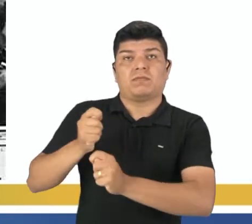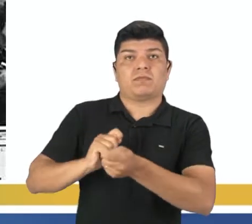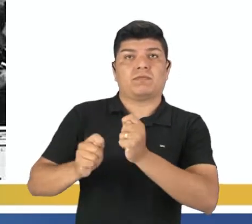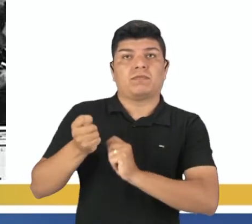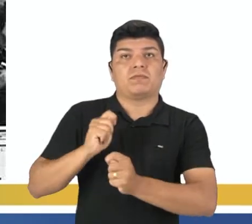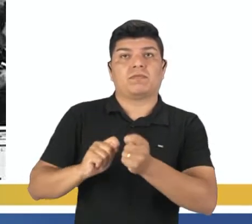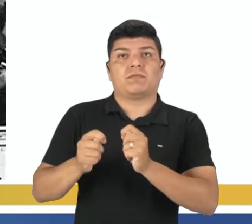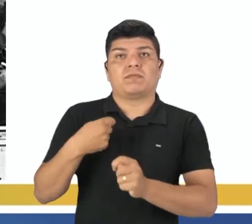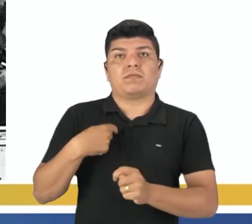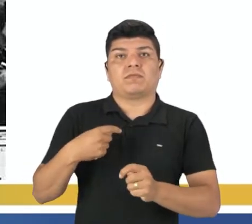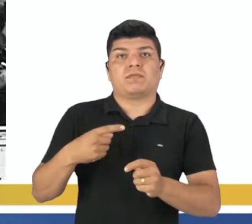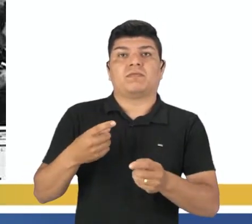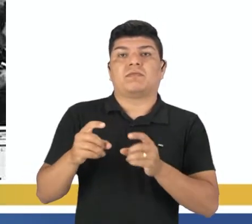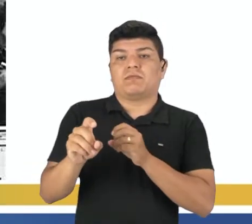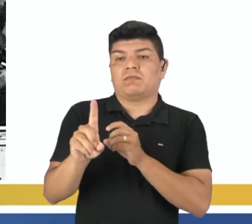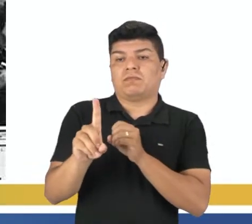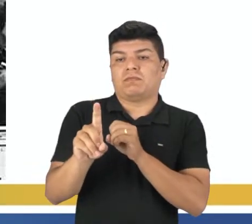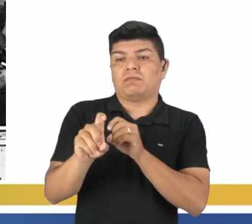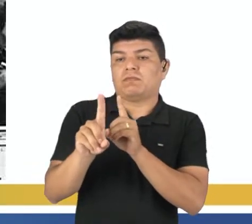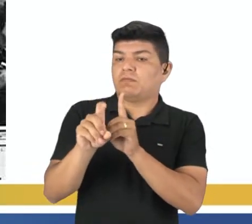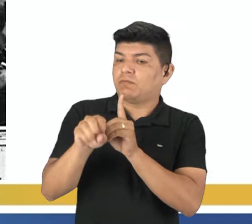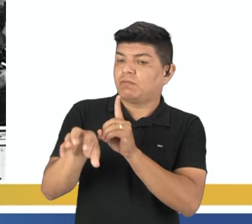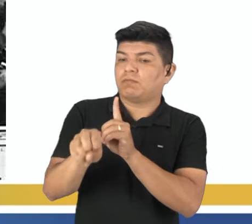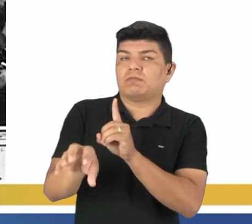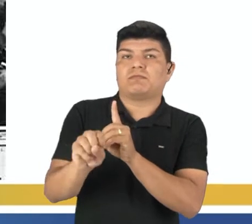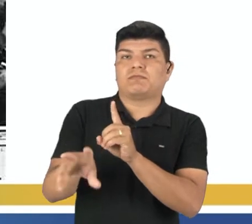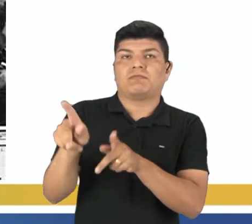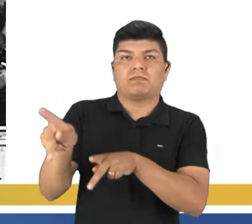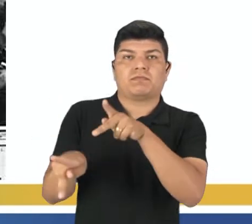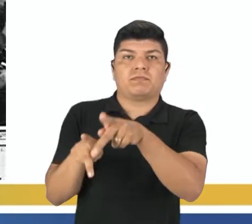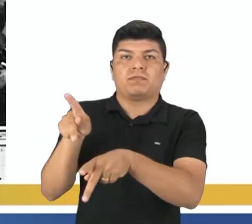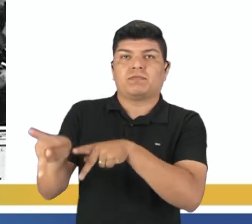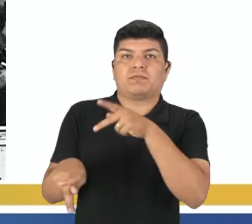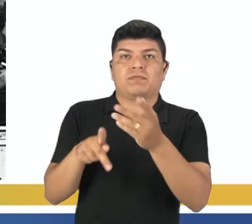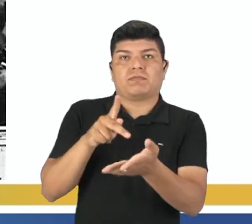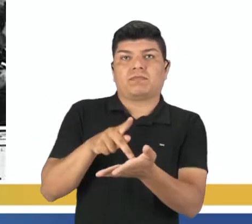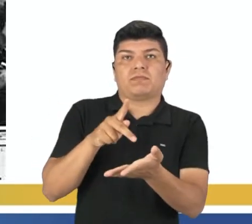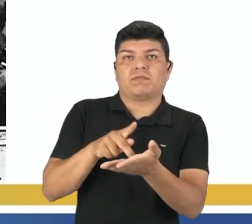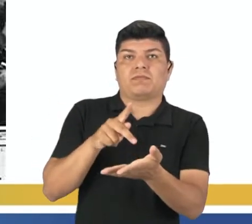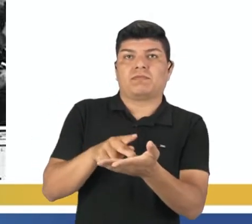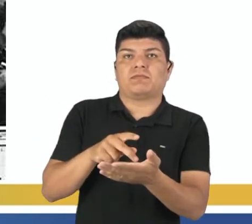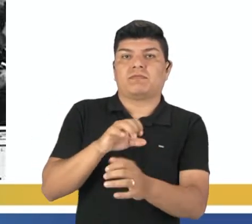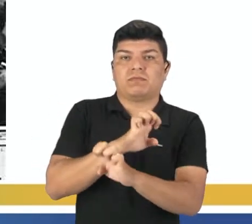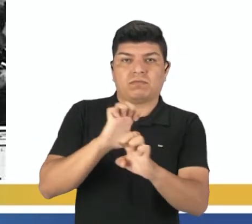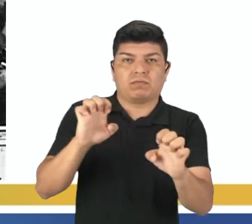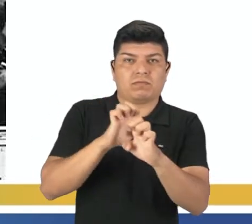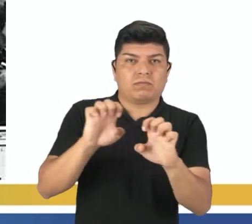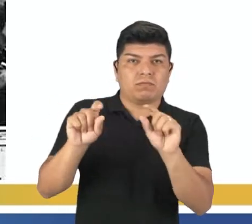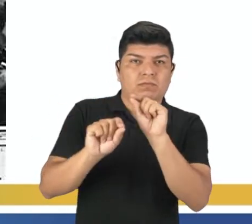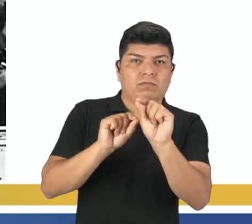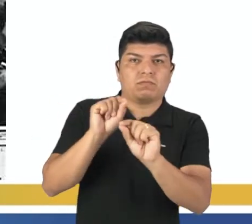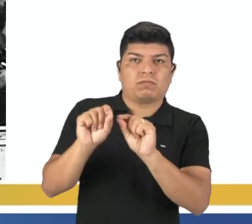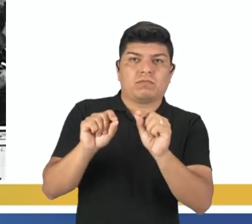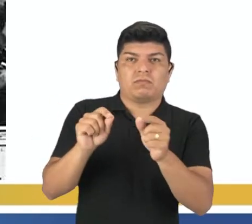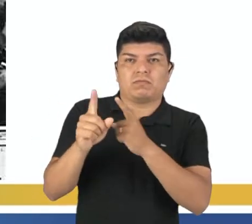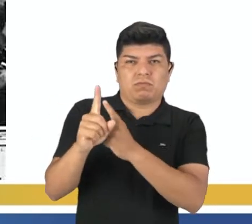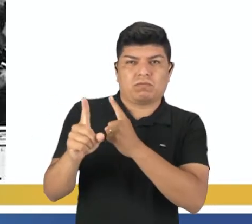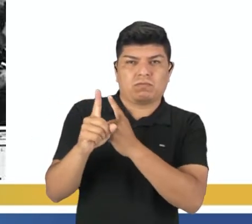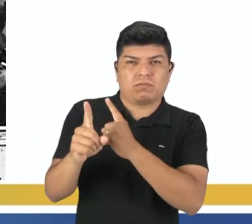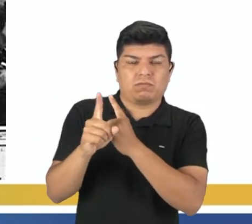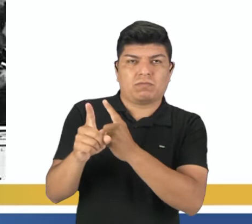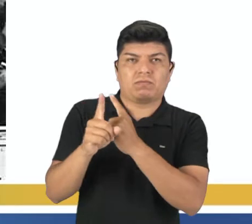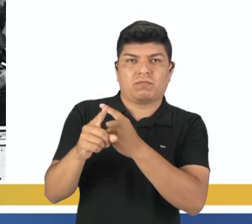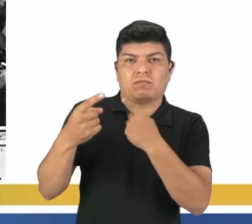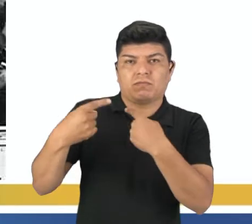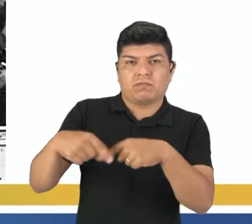um programa de doutrinação da população. O nazismo promoveu uma verdadeira campanha de difamação e perseguição, sobretudo contra os